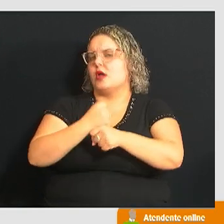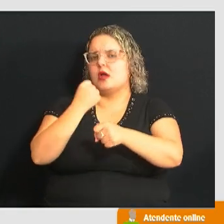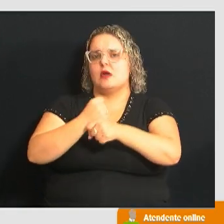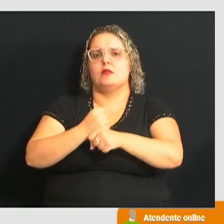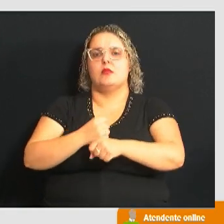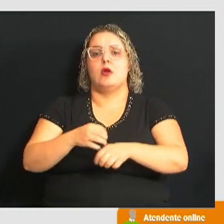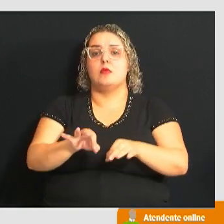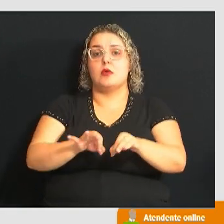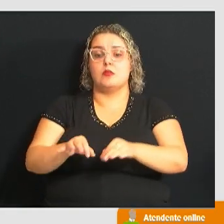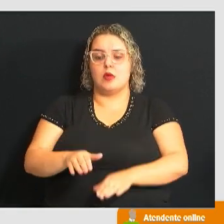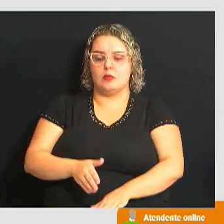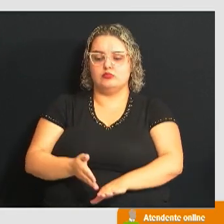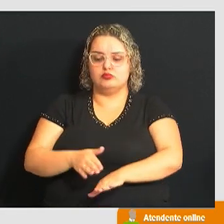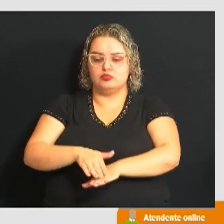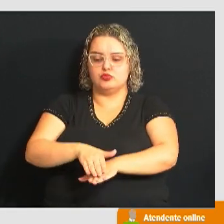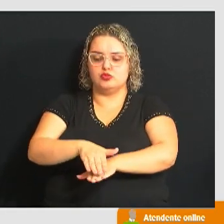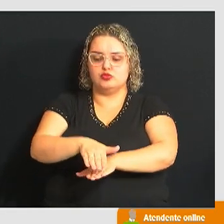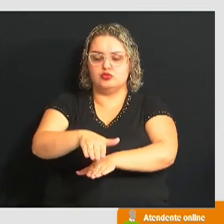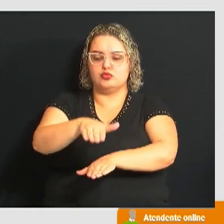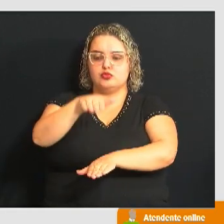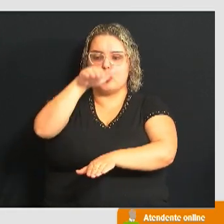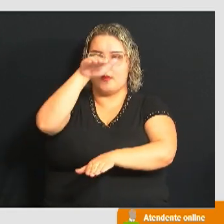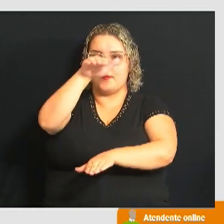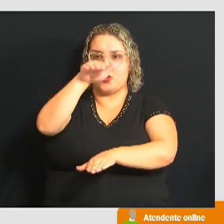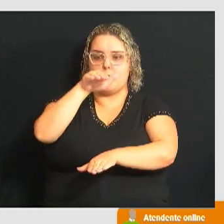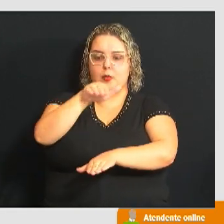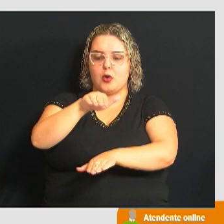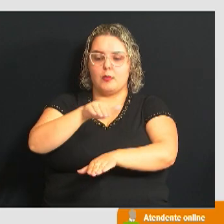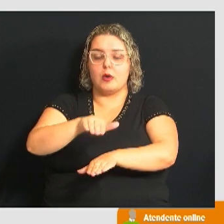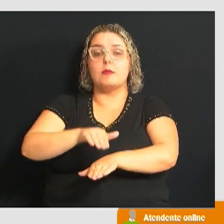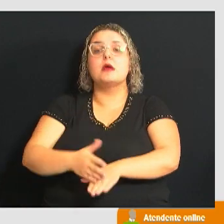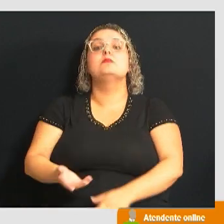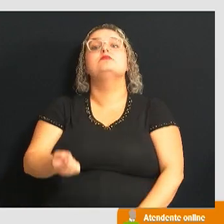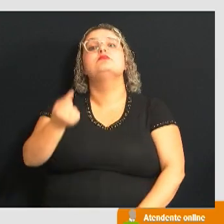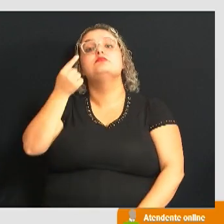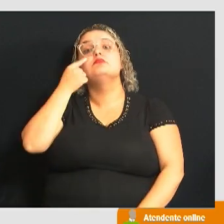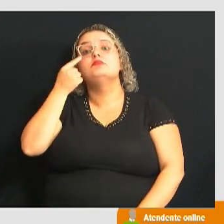empilhadeira, operador de caixa. Então confere,